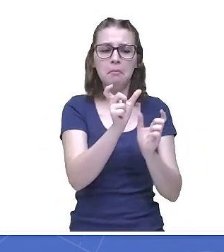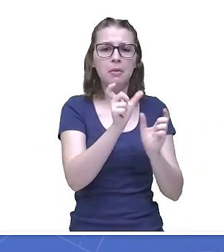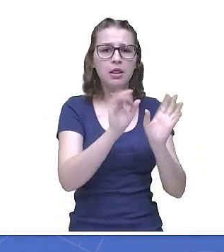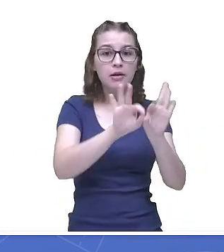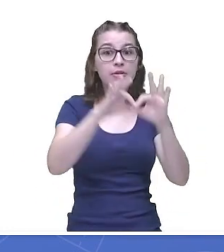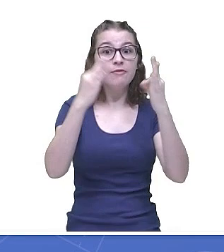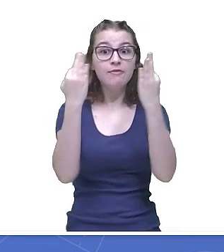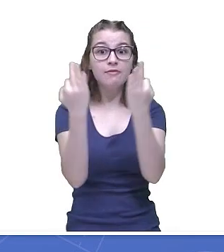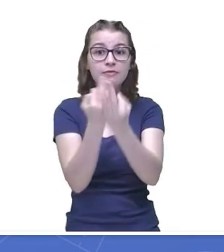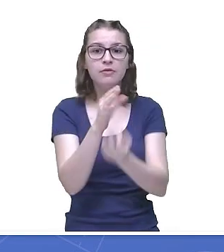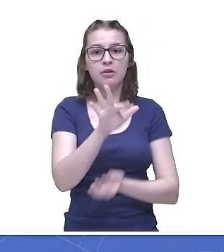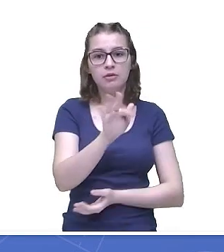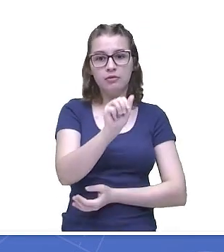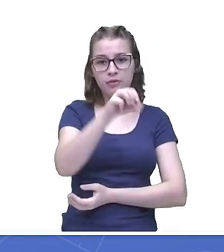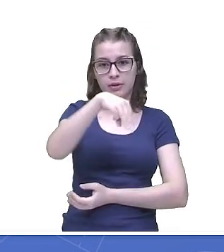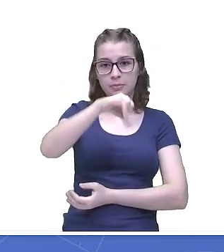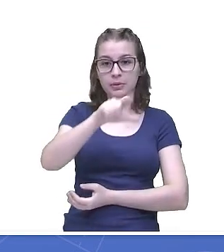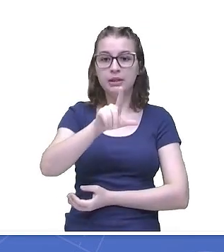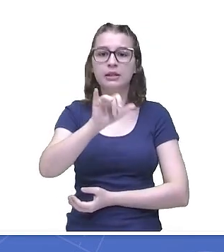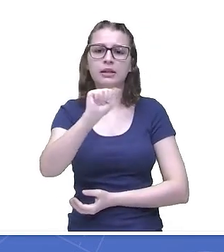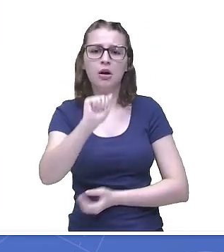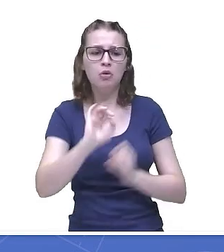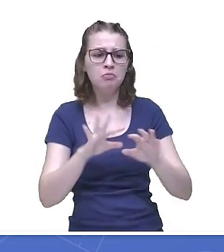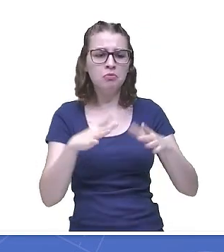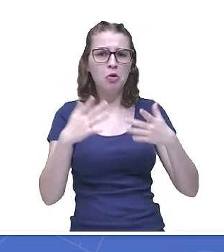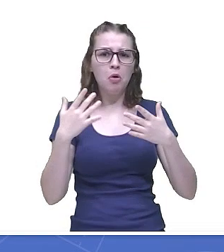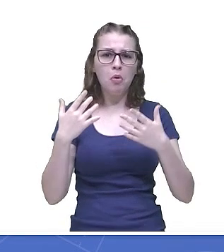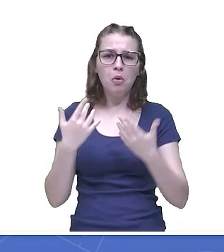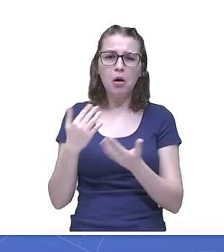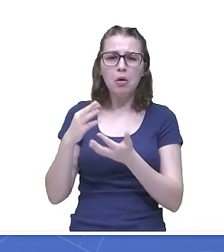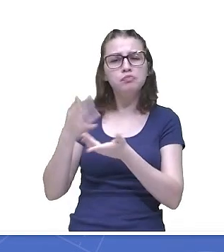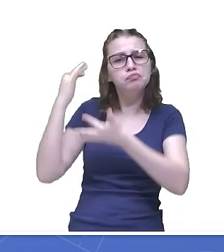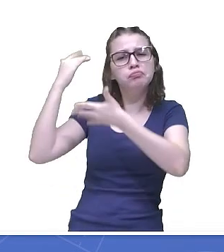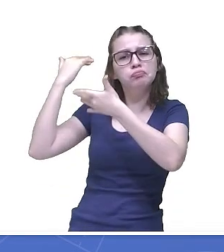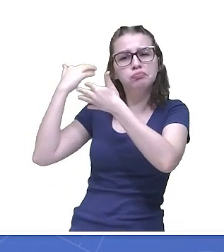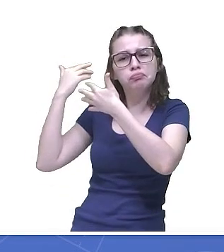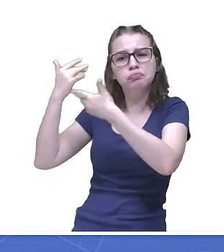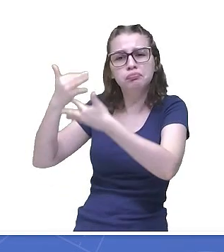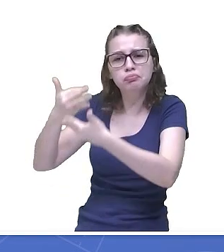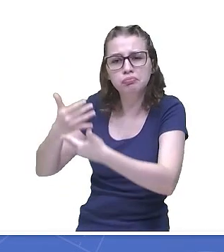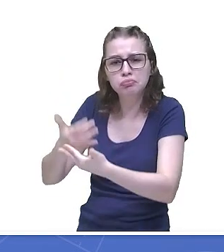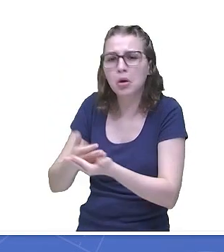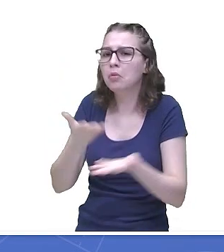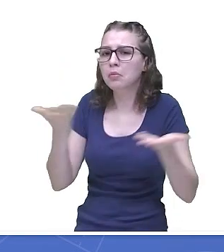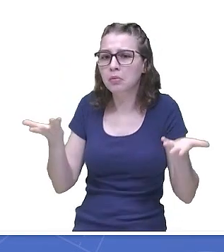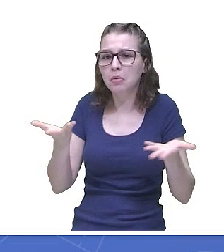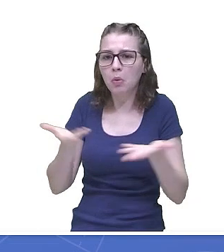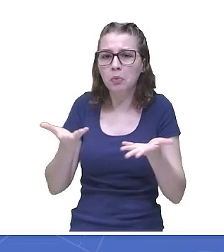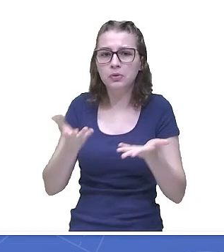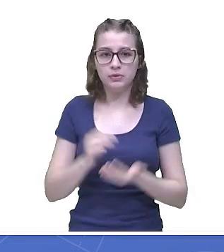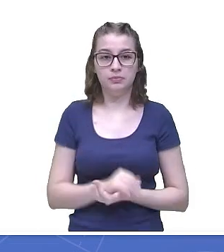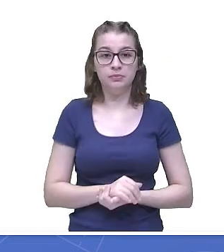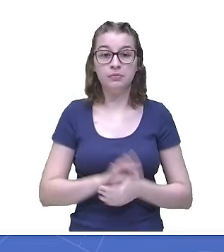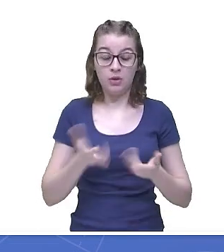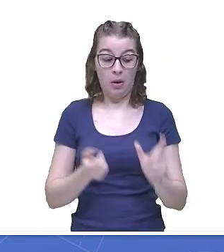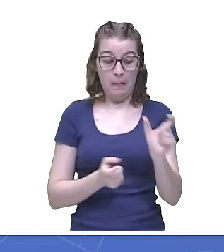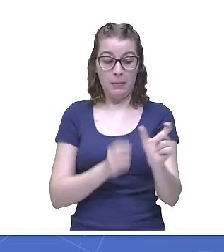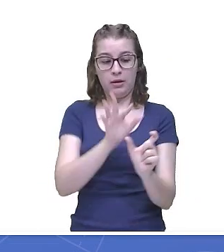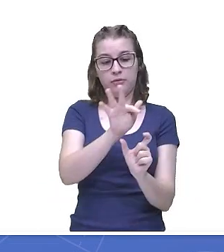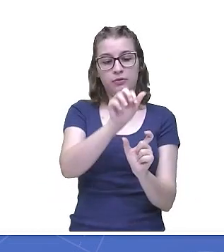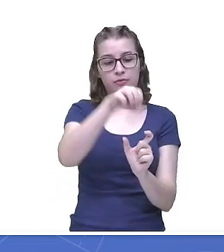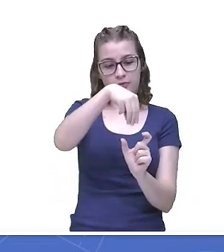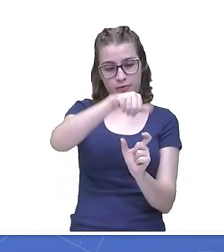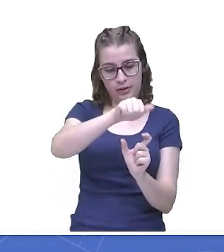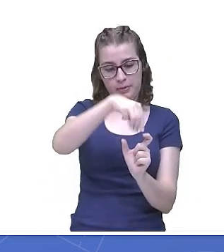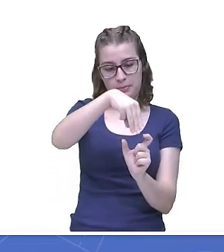vem? Qual é a etimologia desse termo, certo? Então vamos lá. Então, o termo família, ele